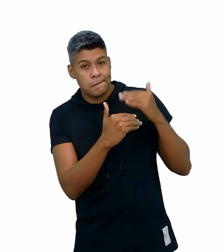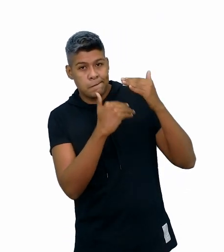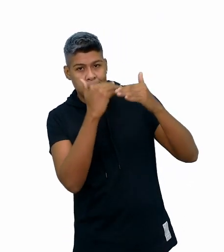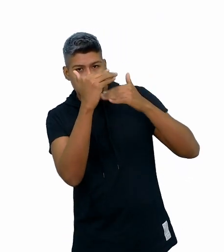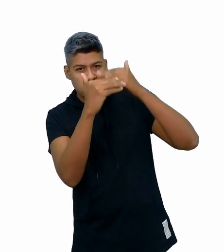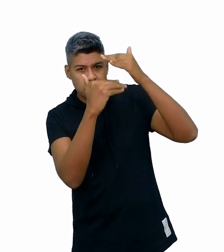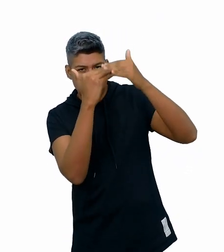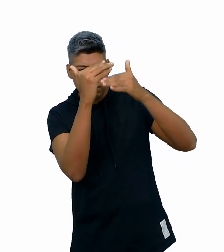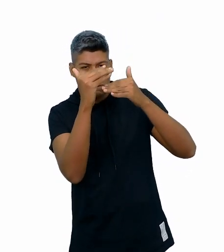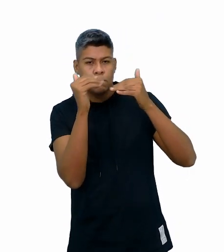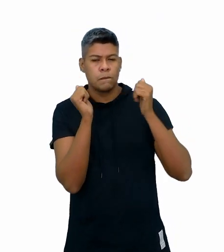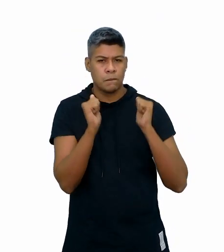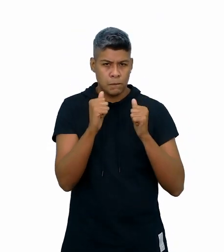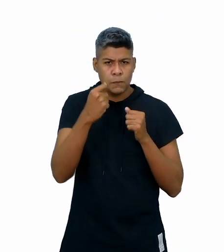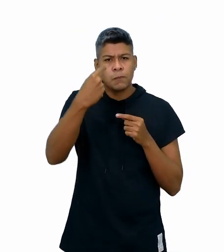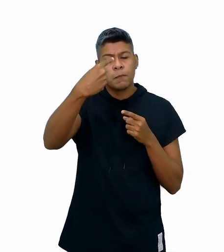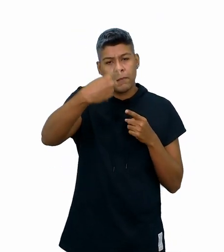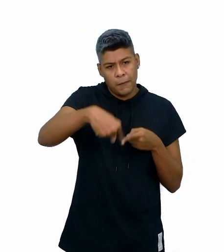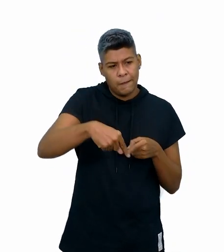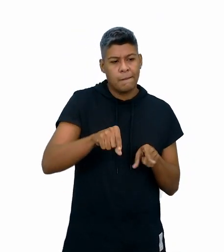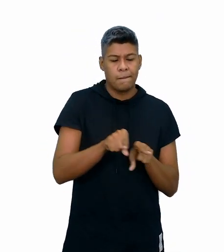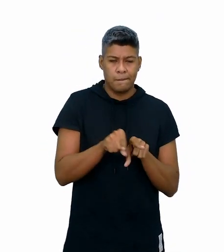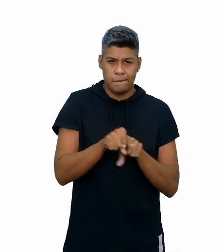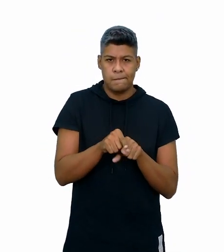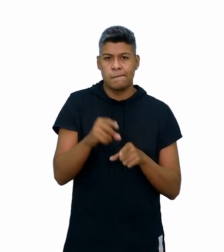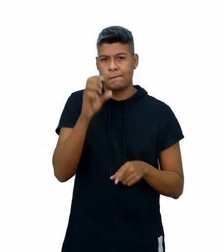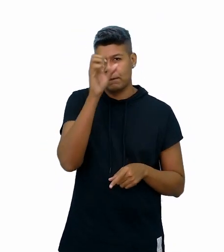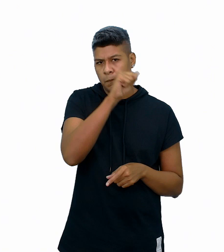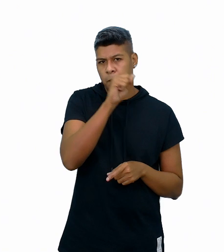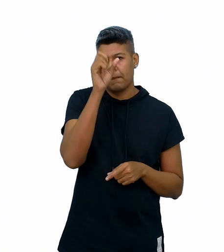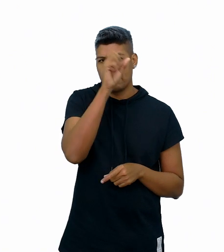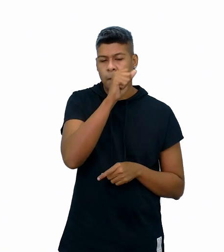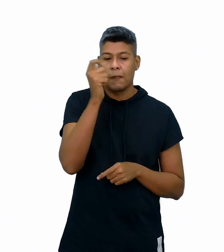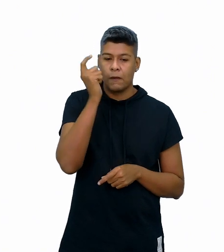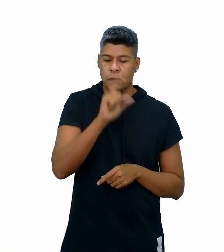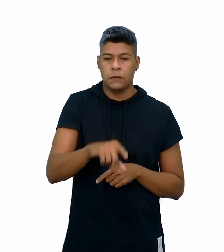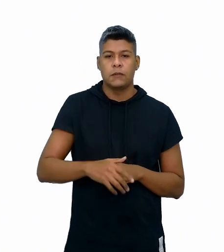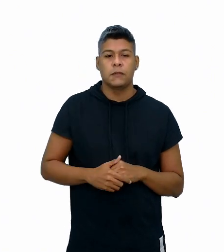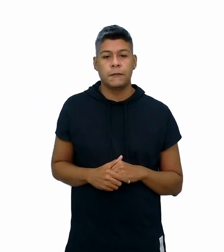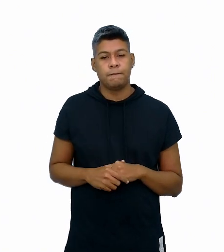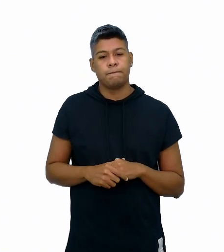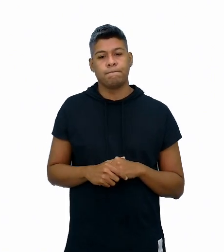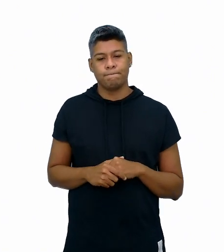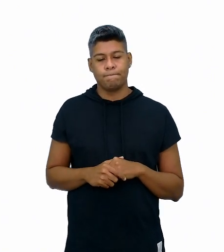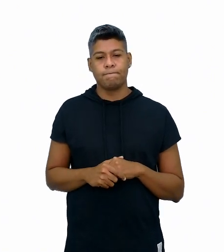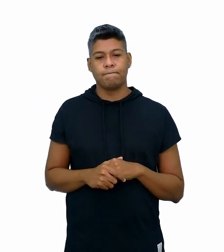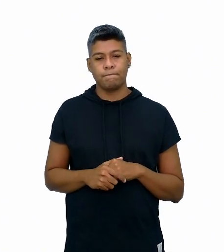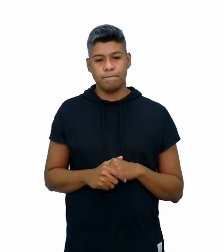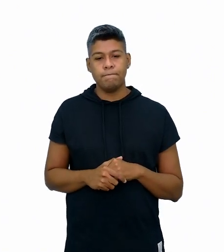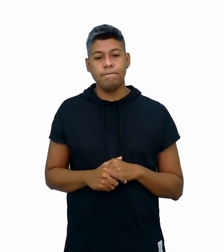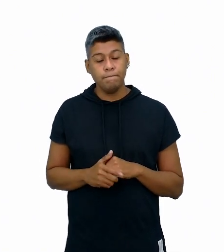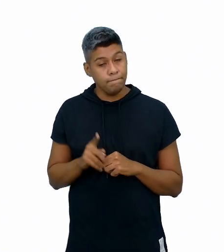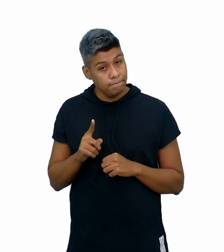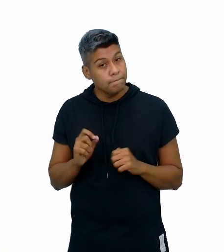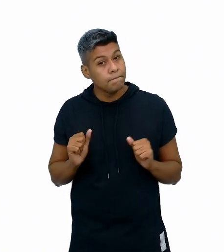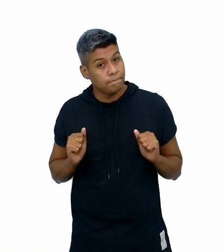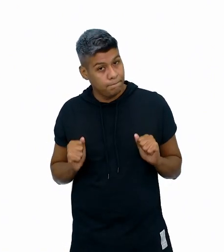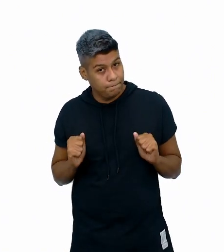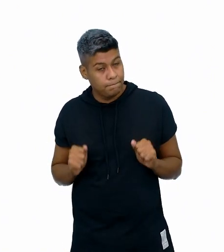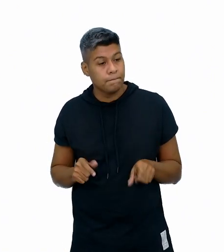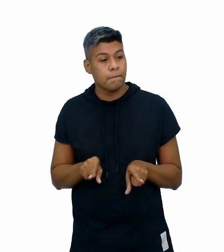que eles possam ser desafiados a ir além, que eles consigam avançar e que vocês